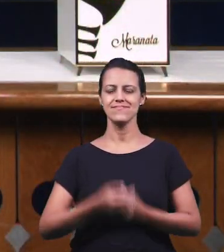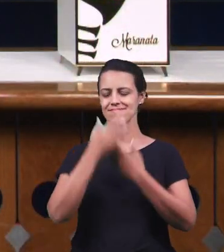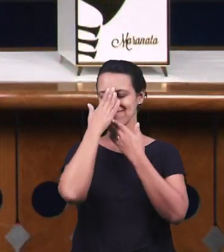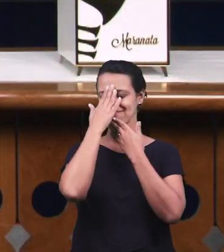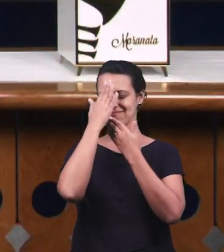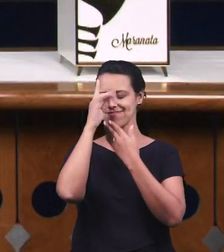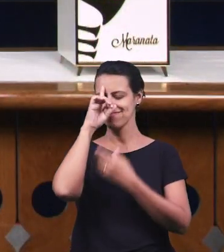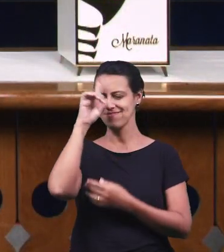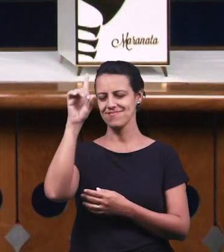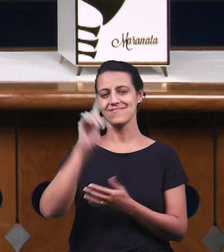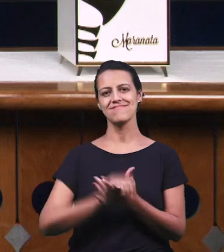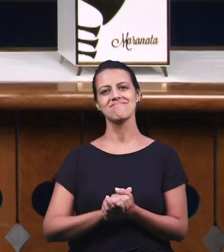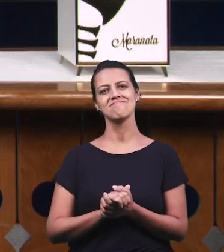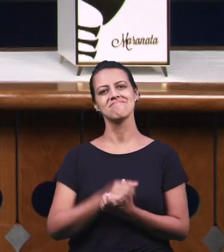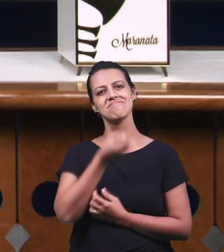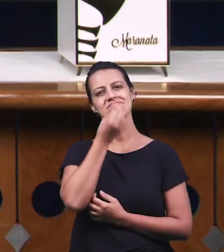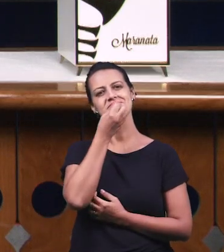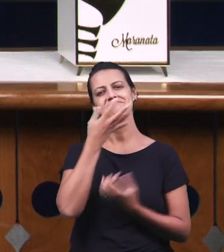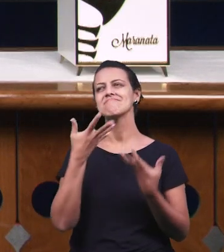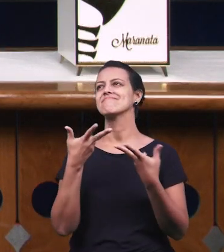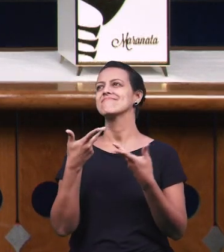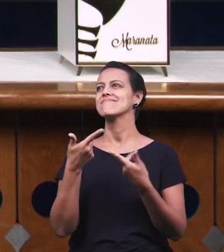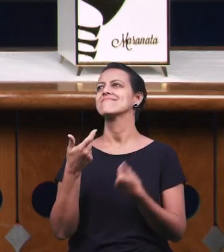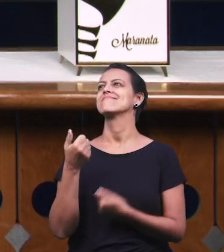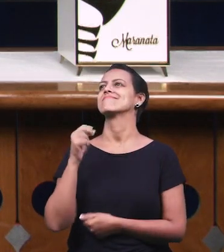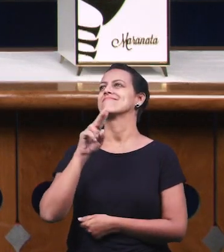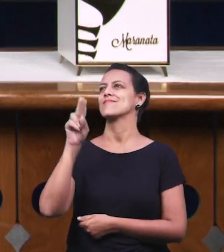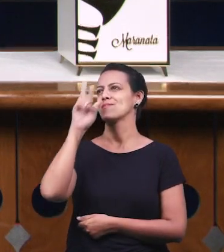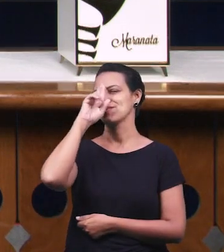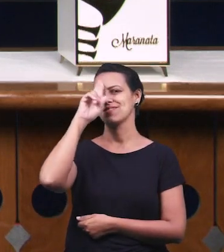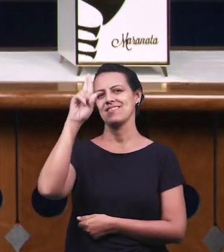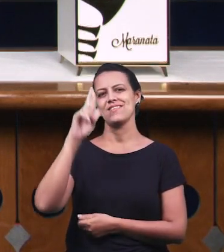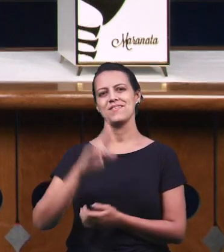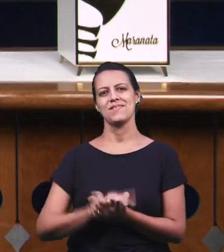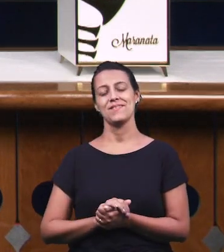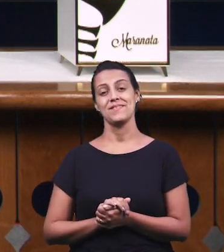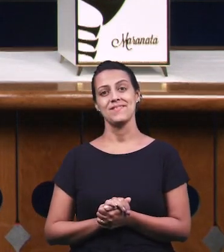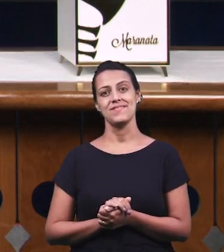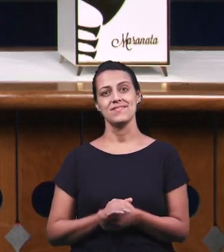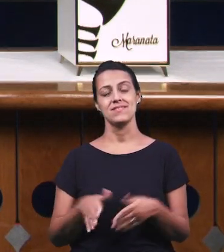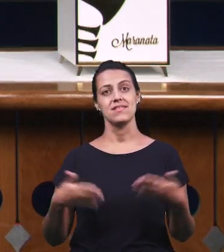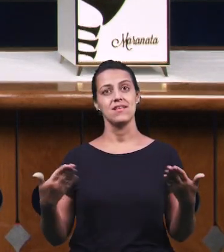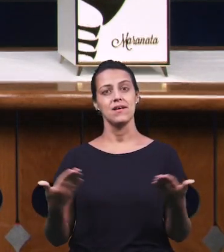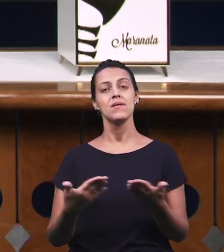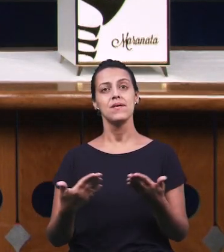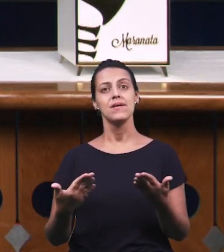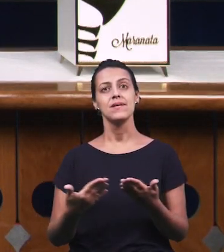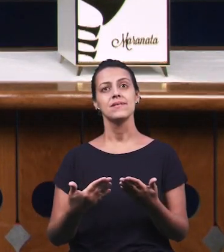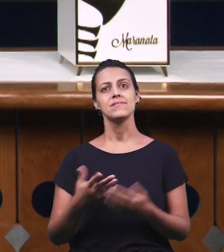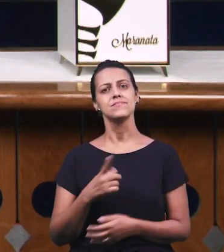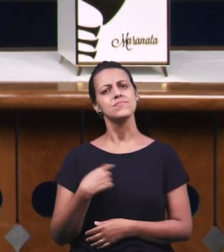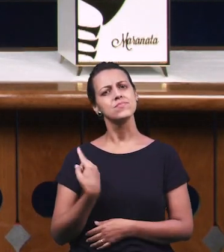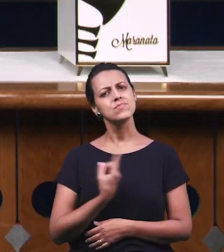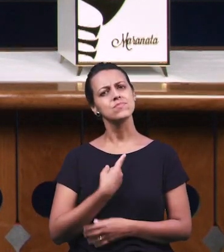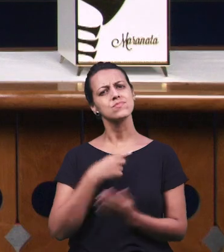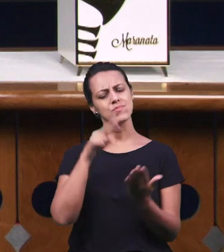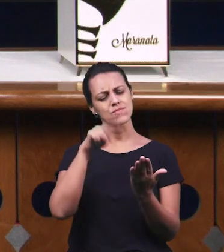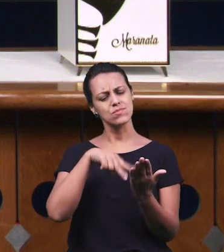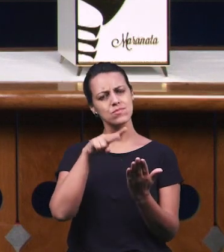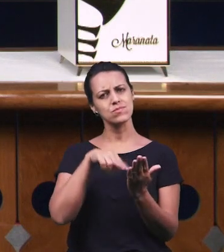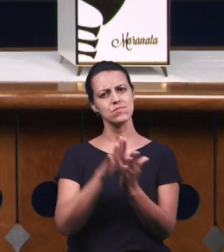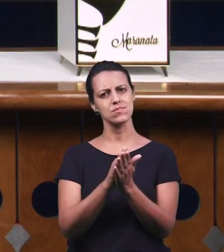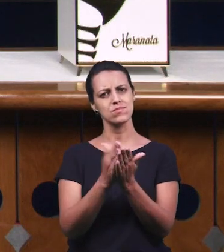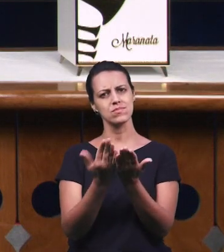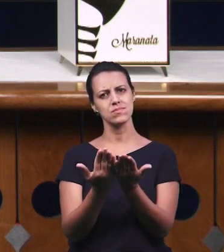Graças a Deus, bendito seja o nome do Senhor. Nesse instante, nós vamos nos voltar para a palavra de